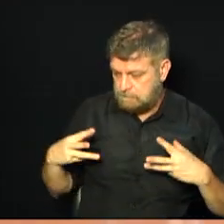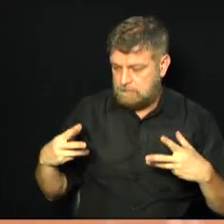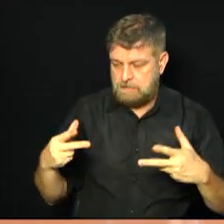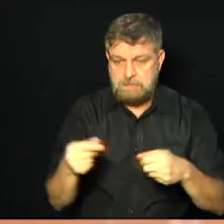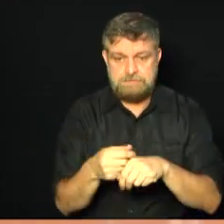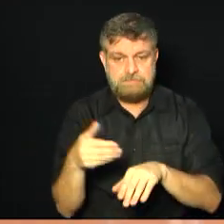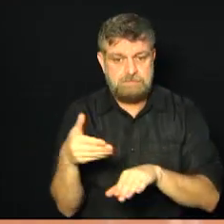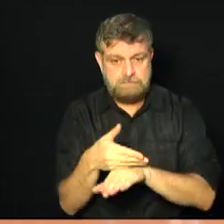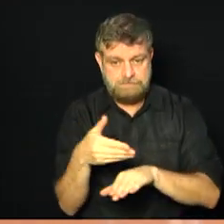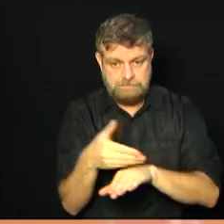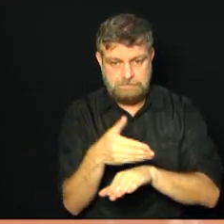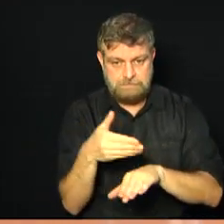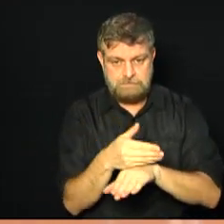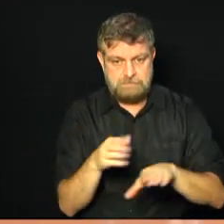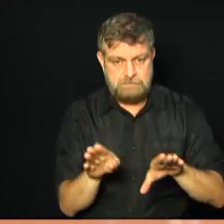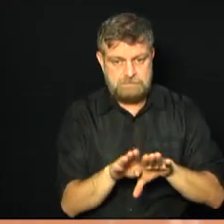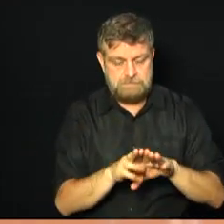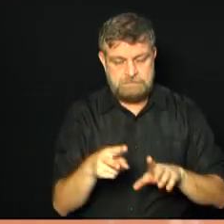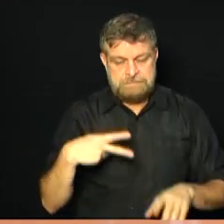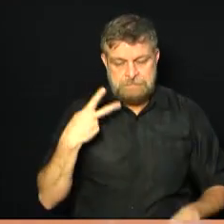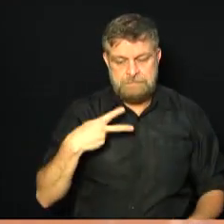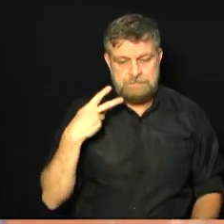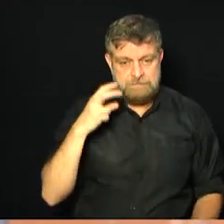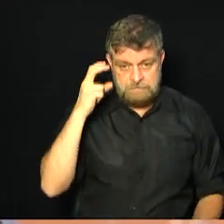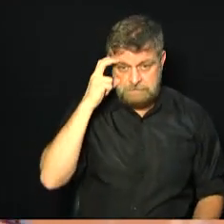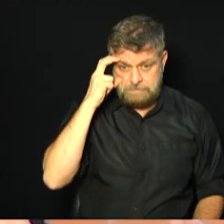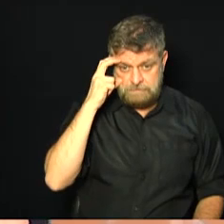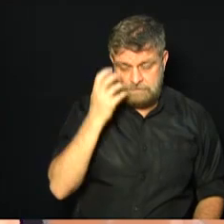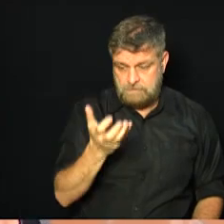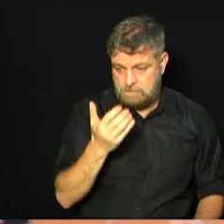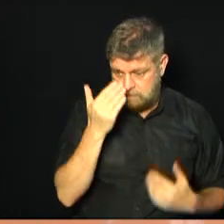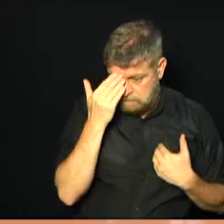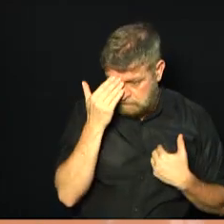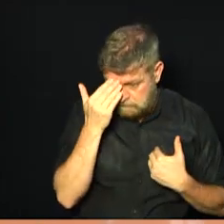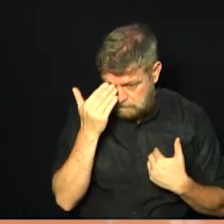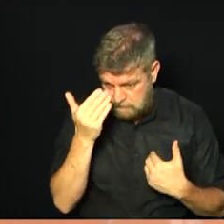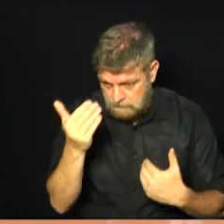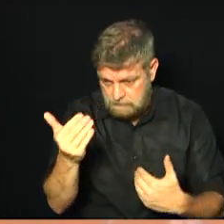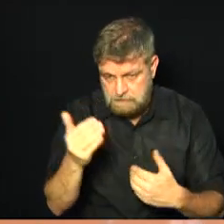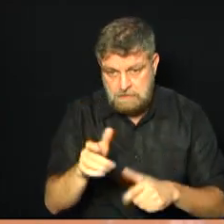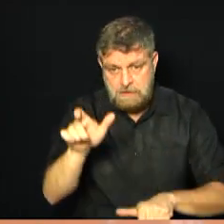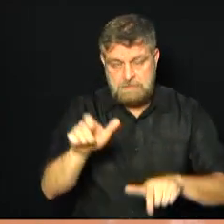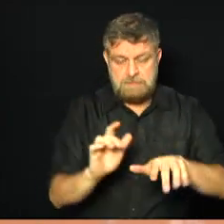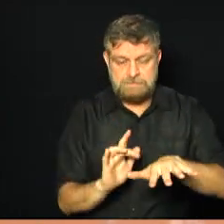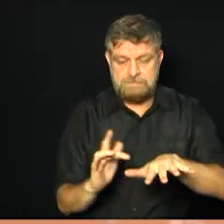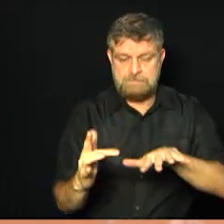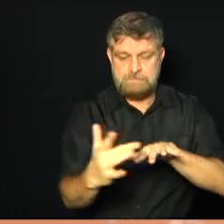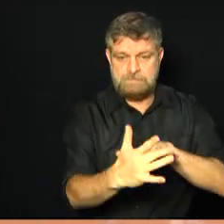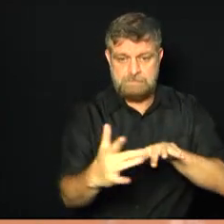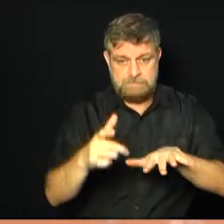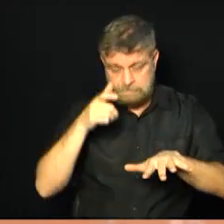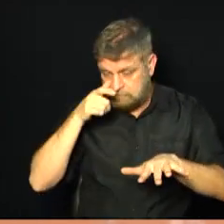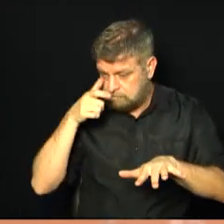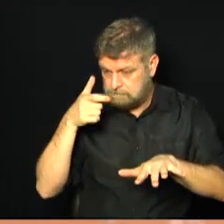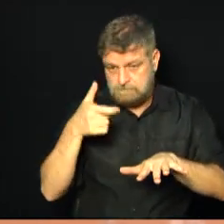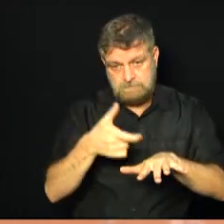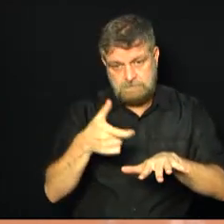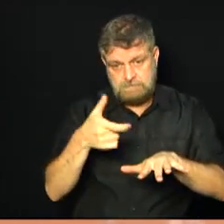participaram. Obrigado, vereador Carlinhos. Também quero agradecer o público que participou online e quero deixar